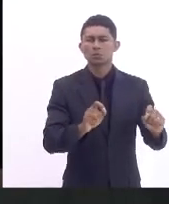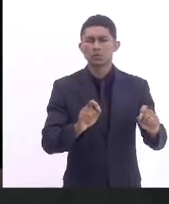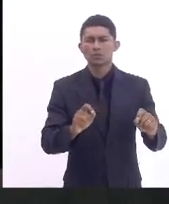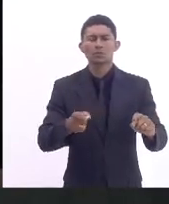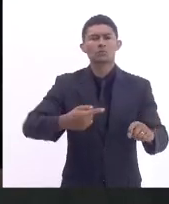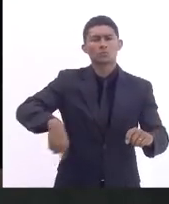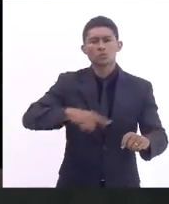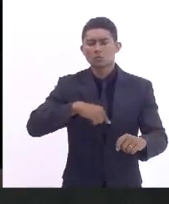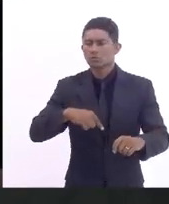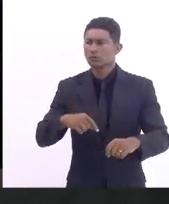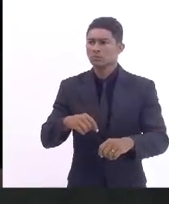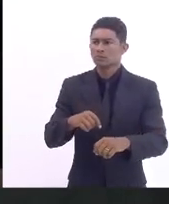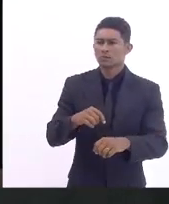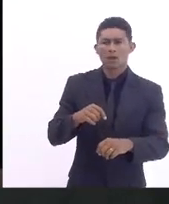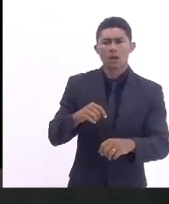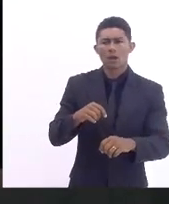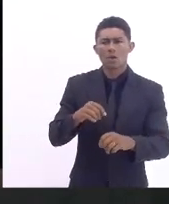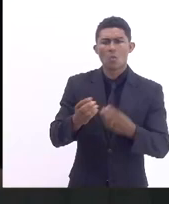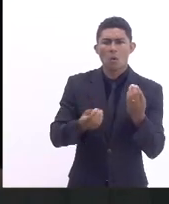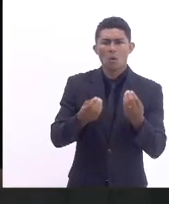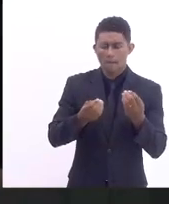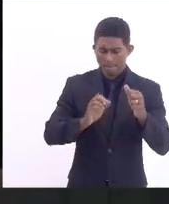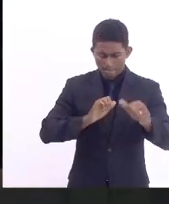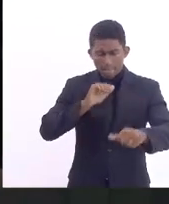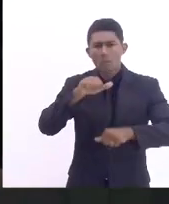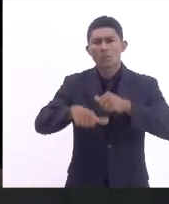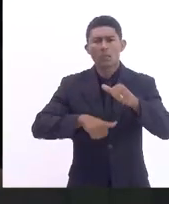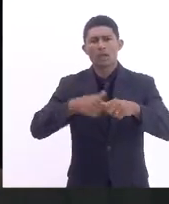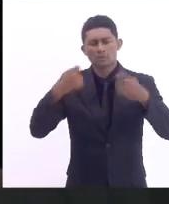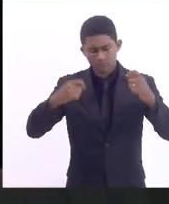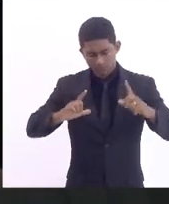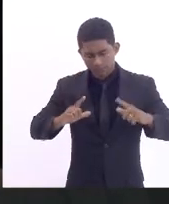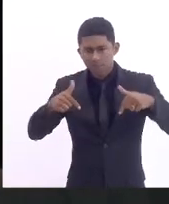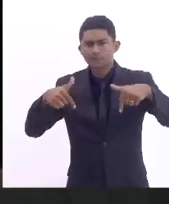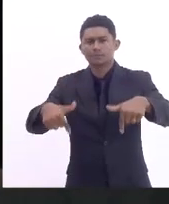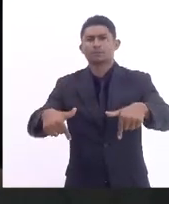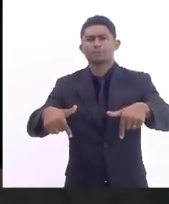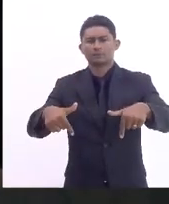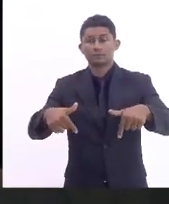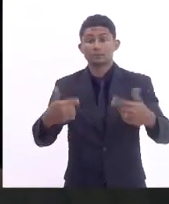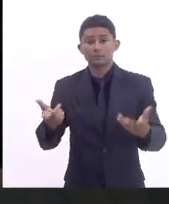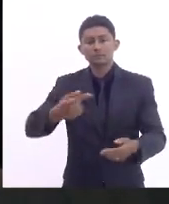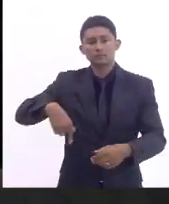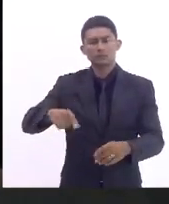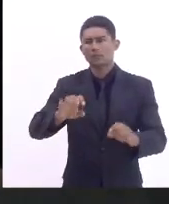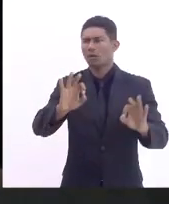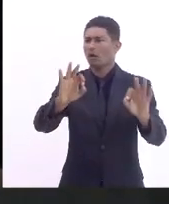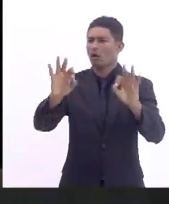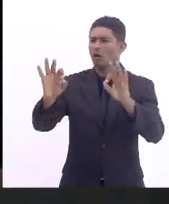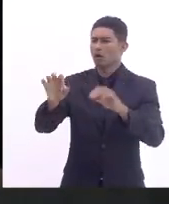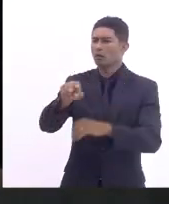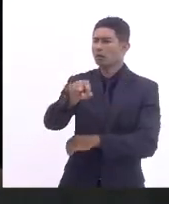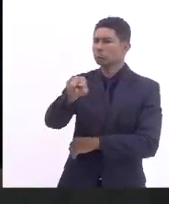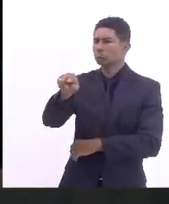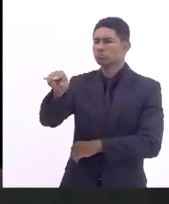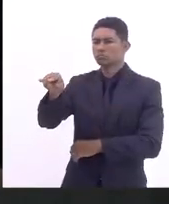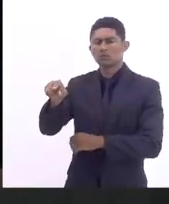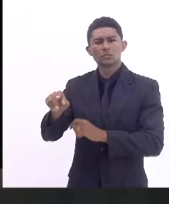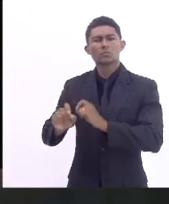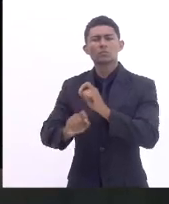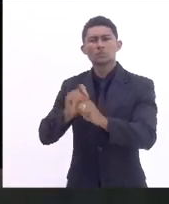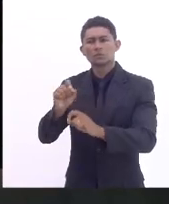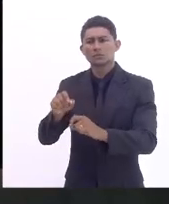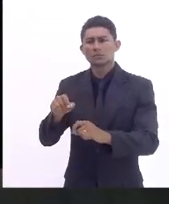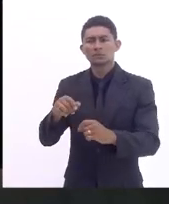defesa nós temos que ir para o enfrentamento EA desvantagem que nós assistimos vemos e observamos em